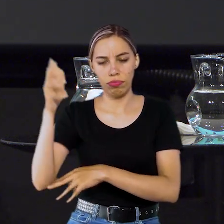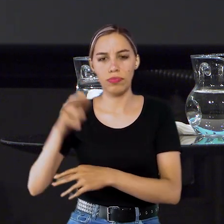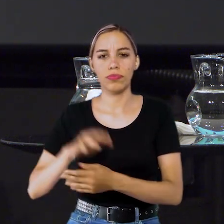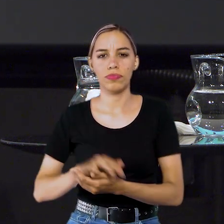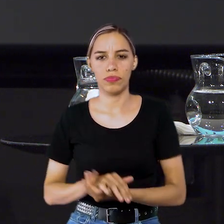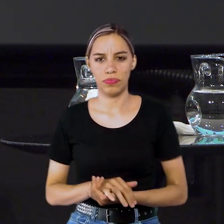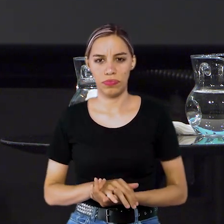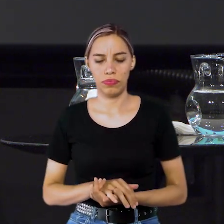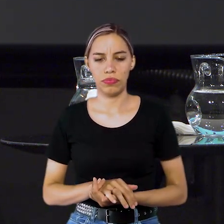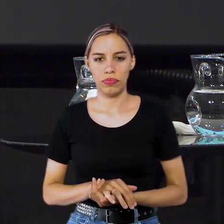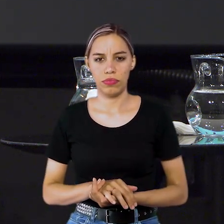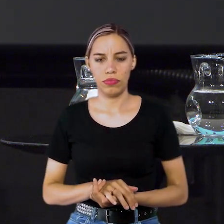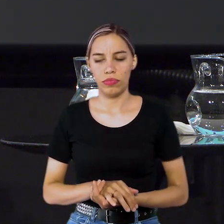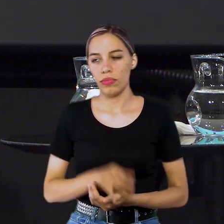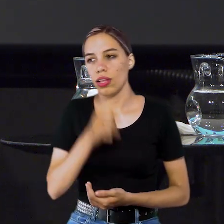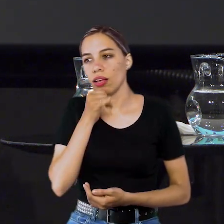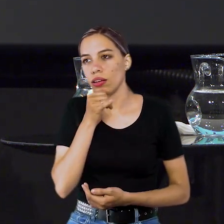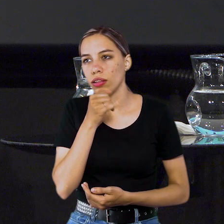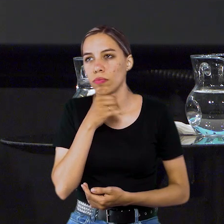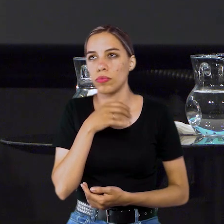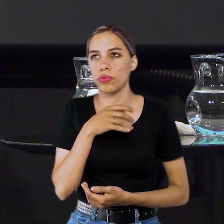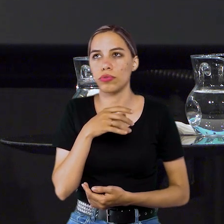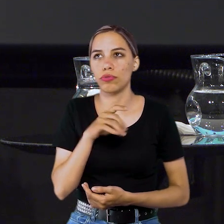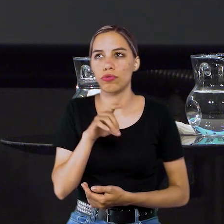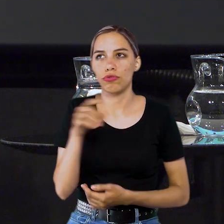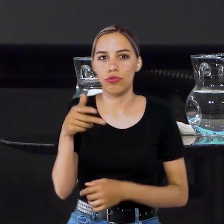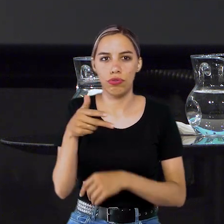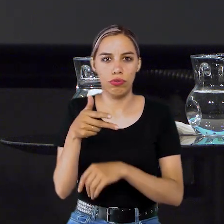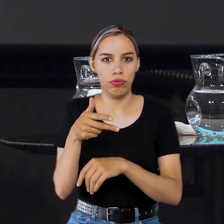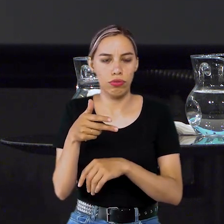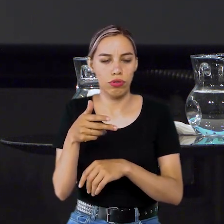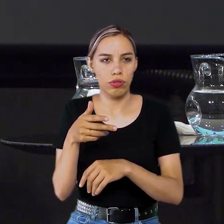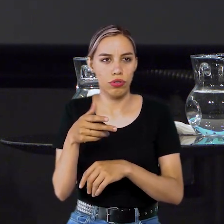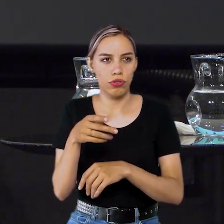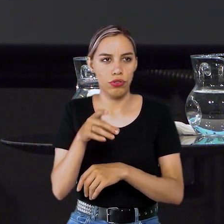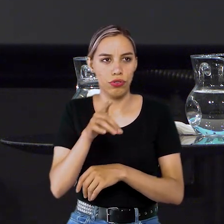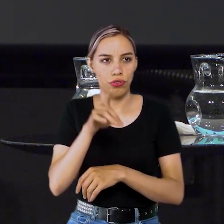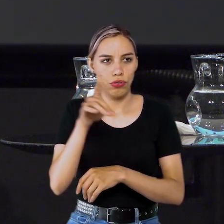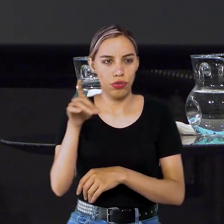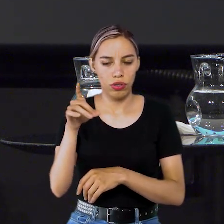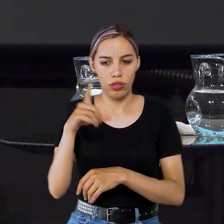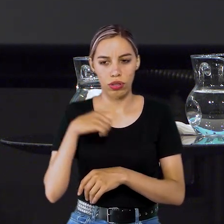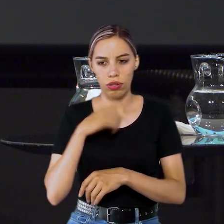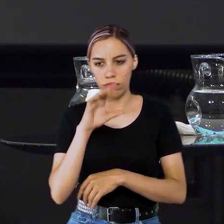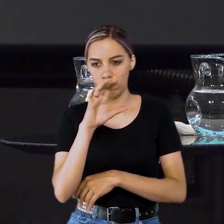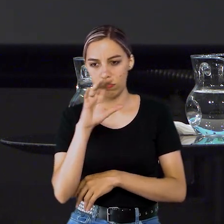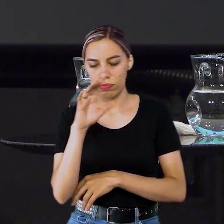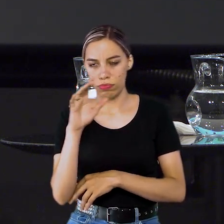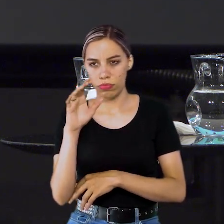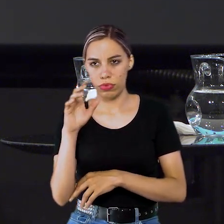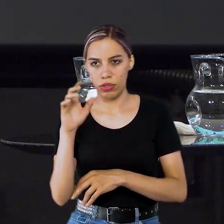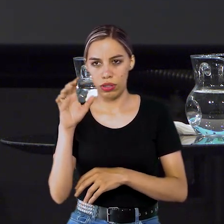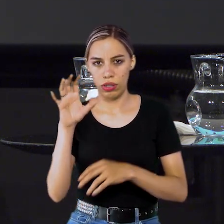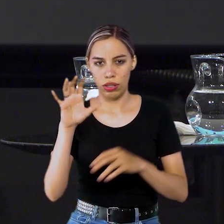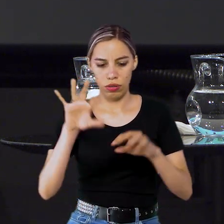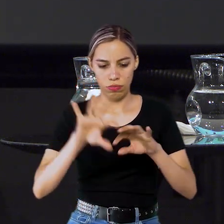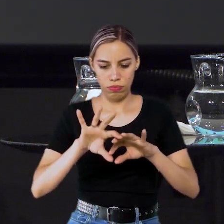dos Guarani, por exemplo. A gente divide o calendário Guarani em 2 ciclos, Arapuaú, Arangmã.